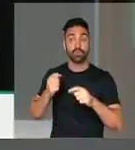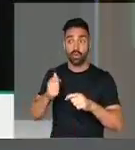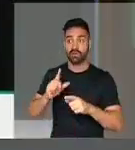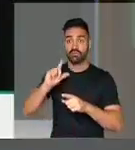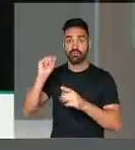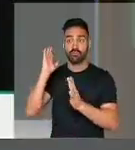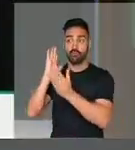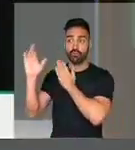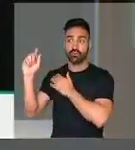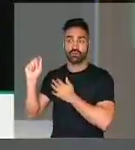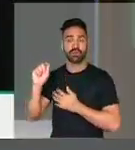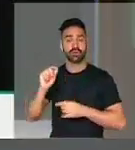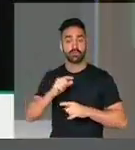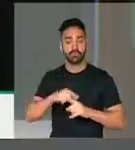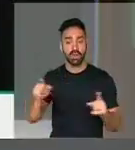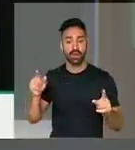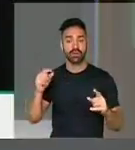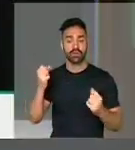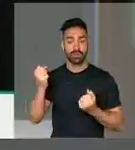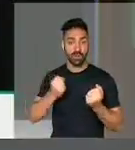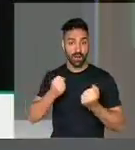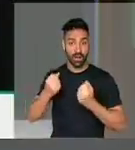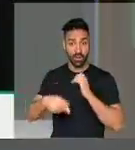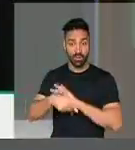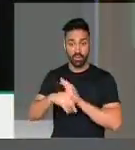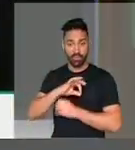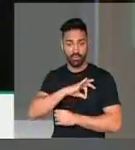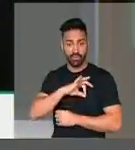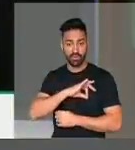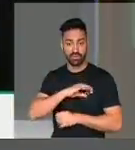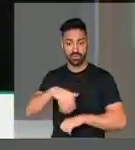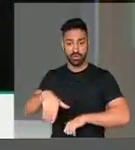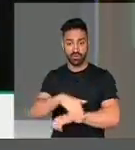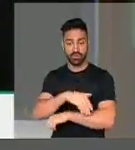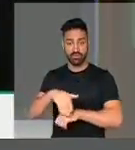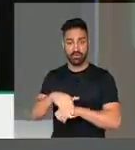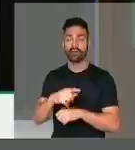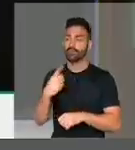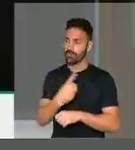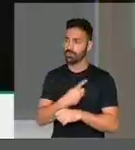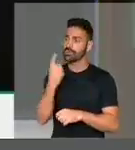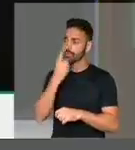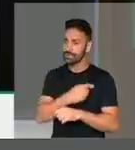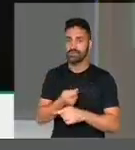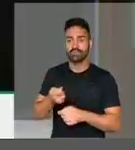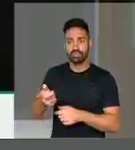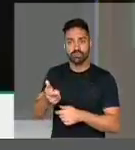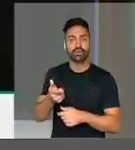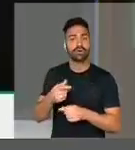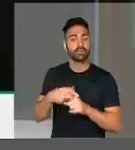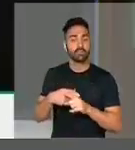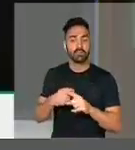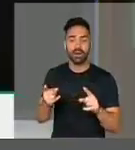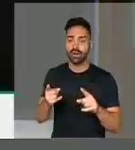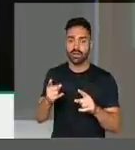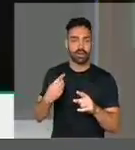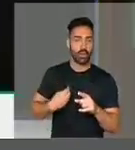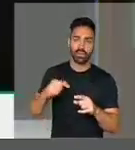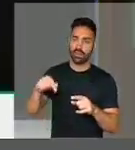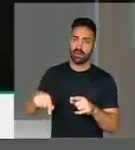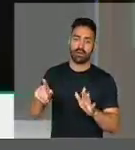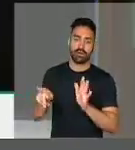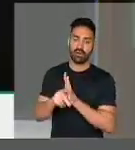porque até uma viatura da Polícia Rodoviária Federal que conseguimos para Rajada não está mais em